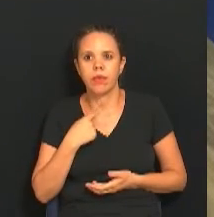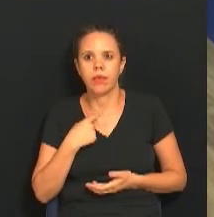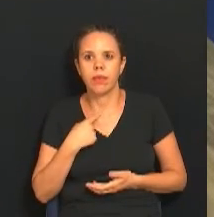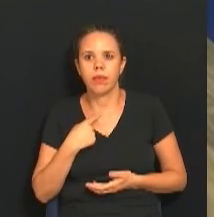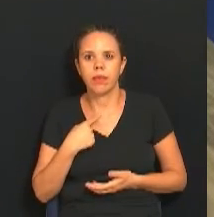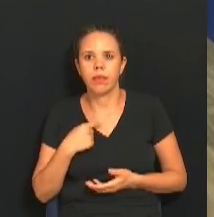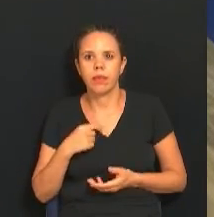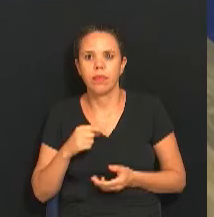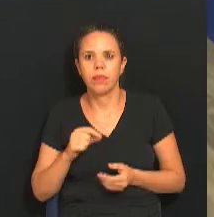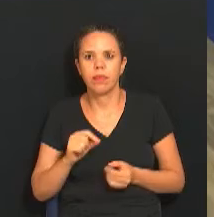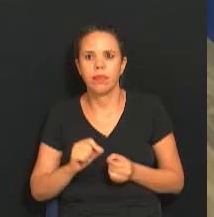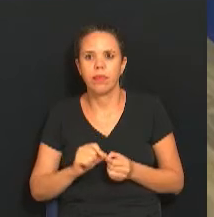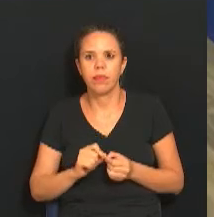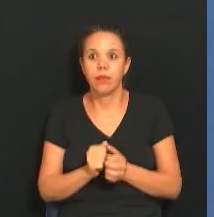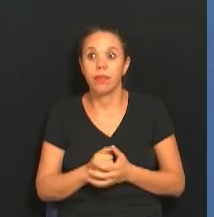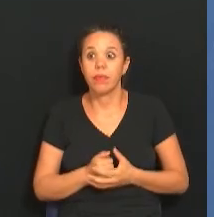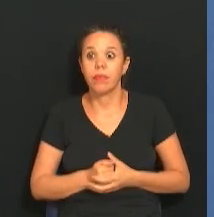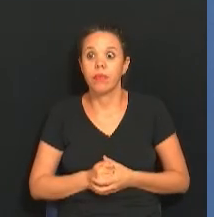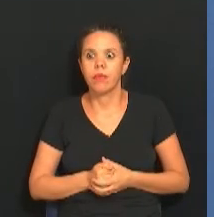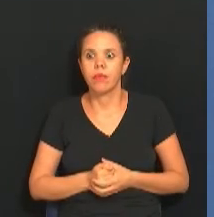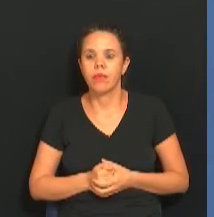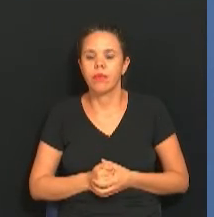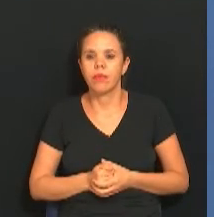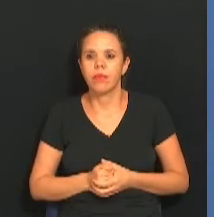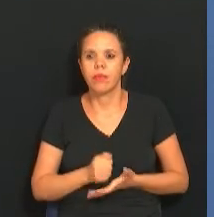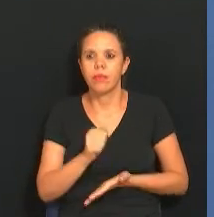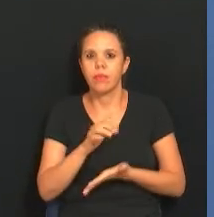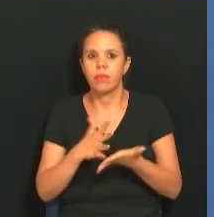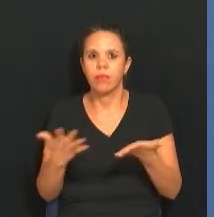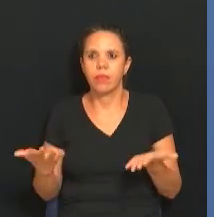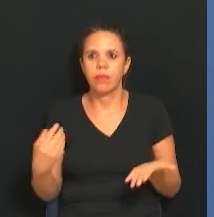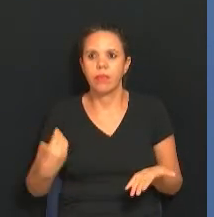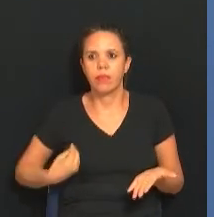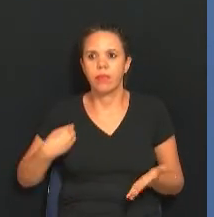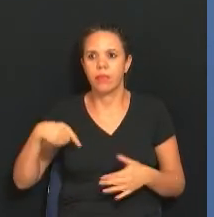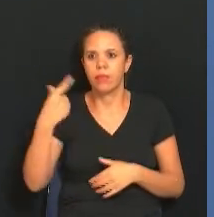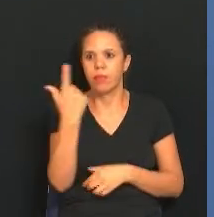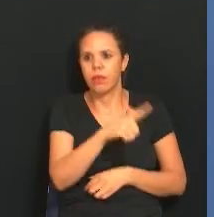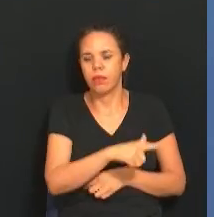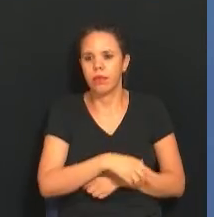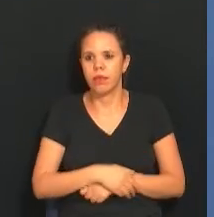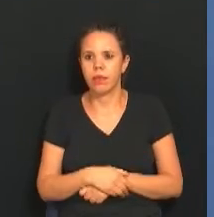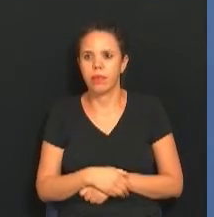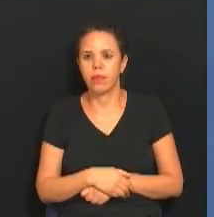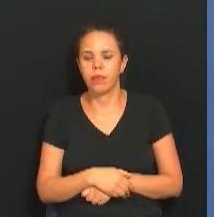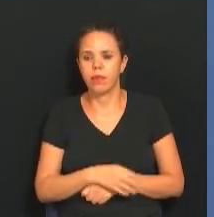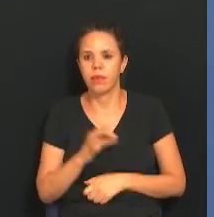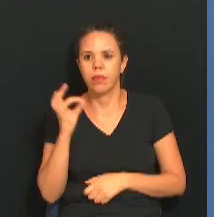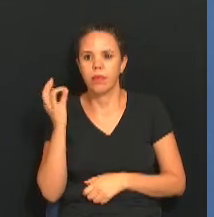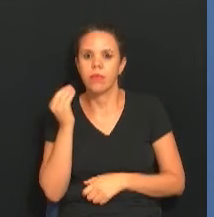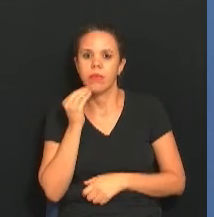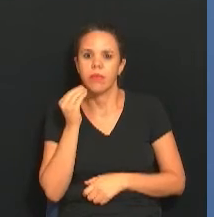os pequenos a fazer é verdade Os Pequenos vão em uma atividade nós adultos em outra é uma